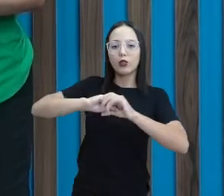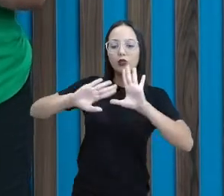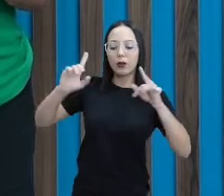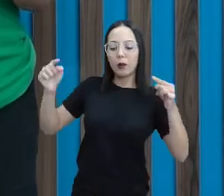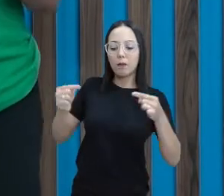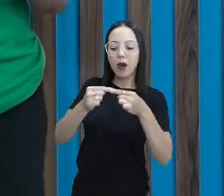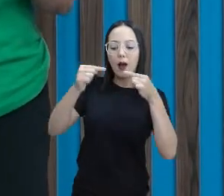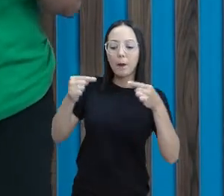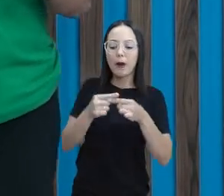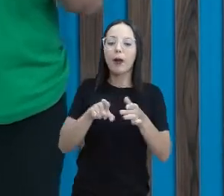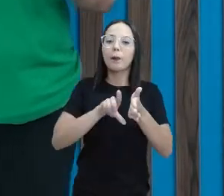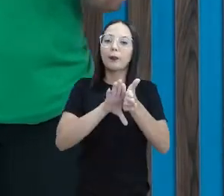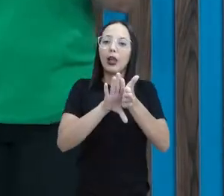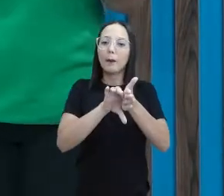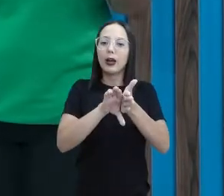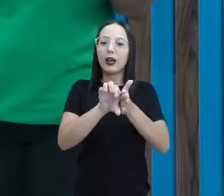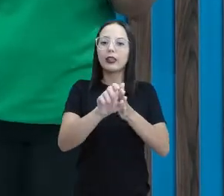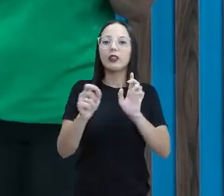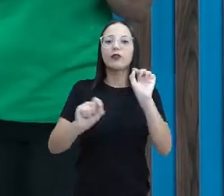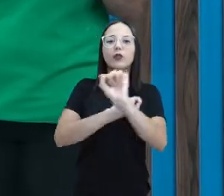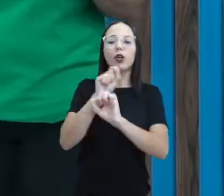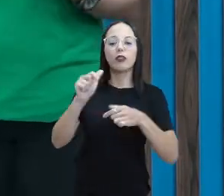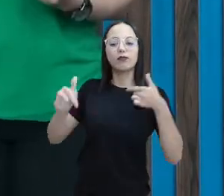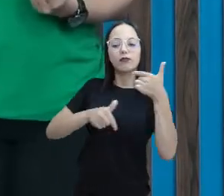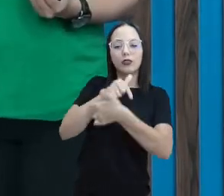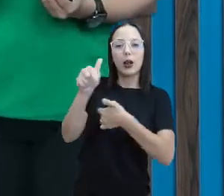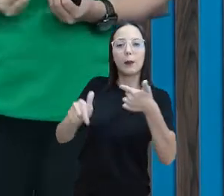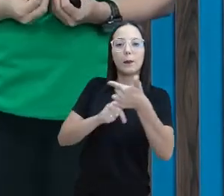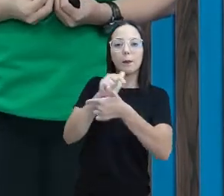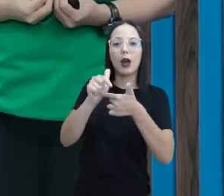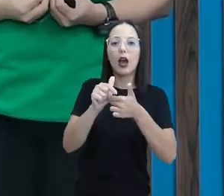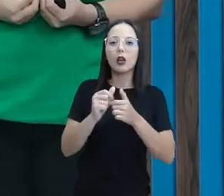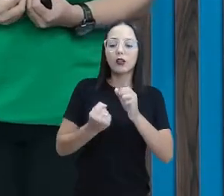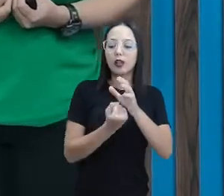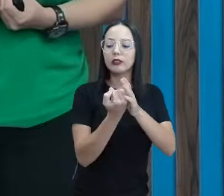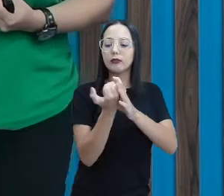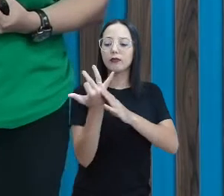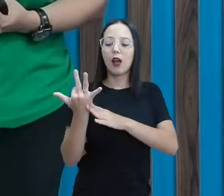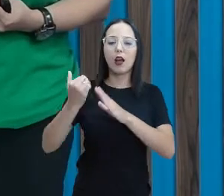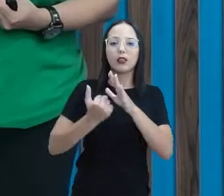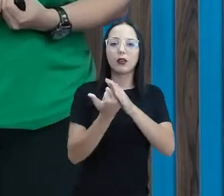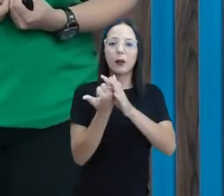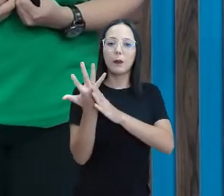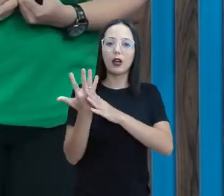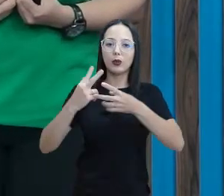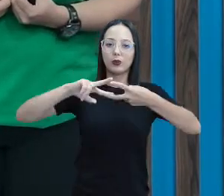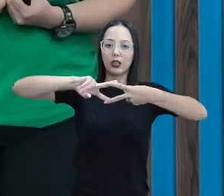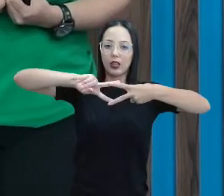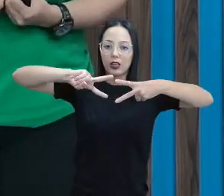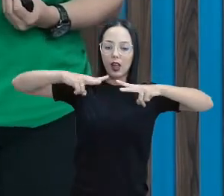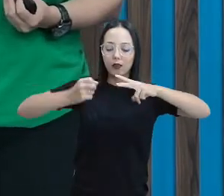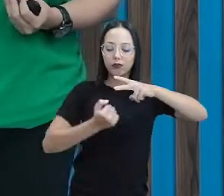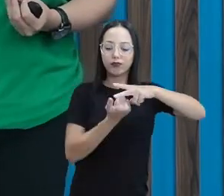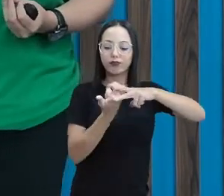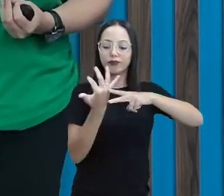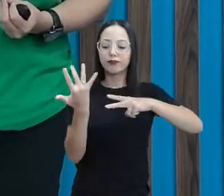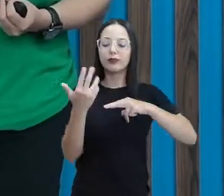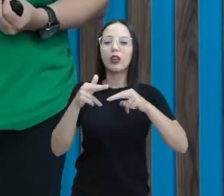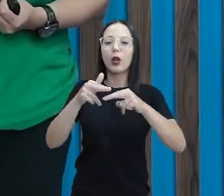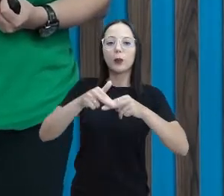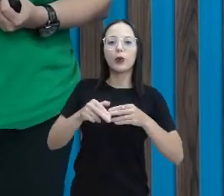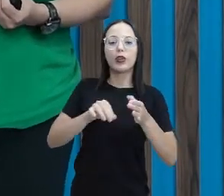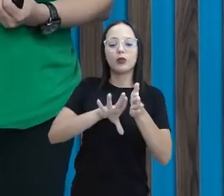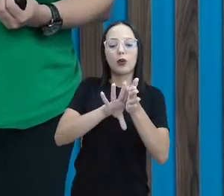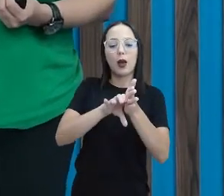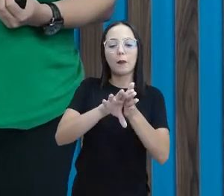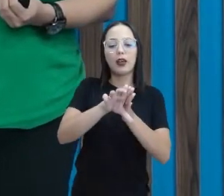as bactérias, elas vão fazer esse trabalho aí da multiplicação do DNA, tá, gente? Por isso que a